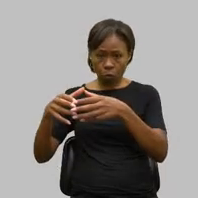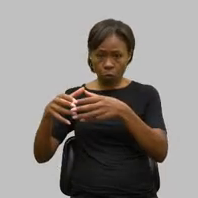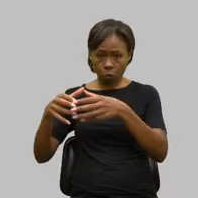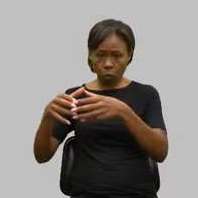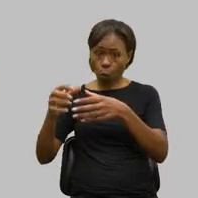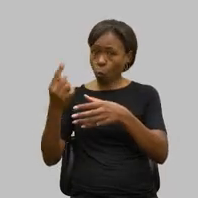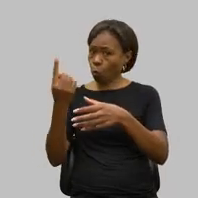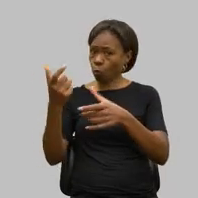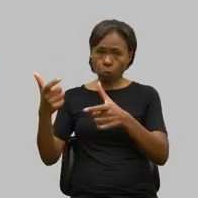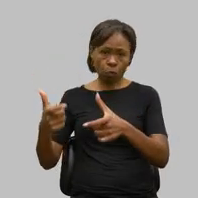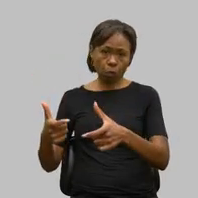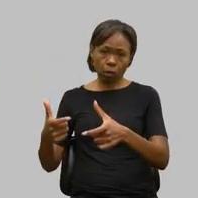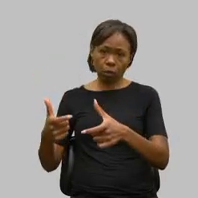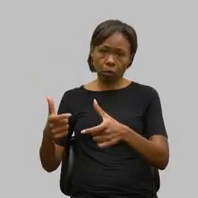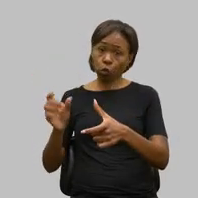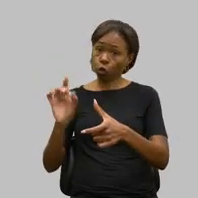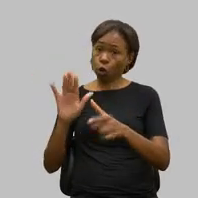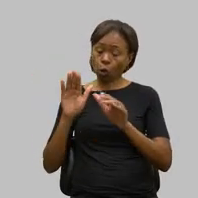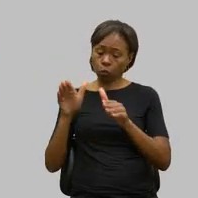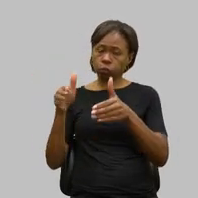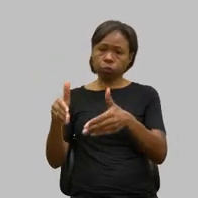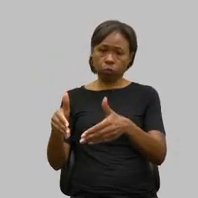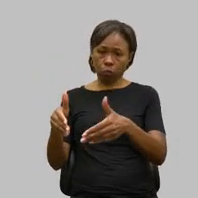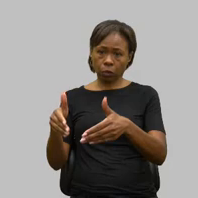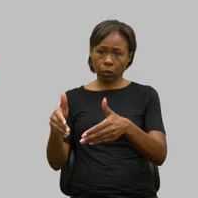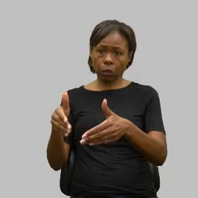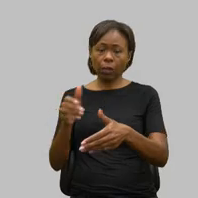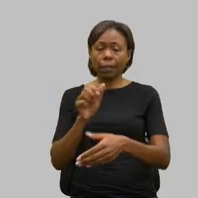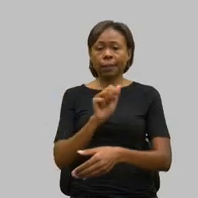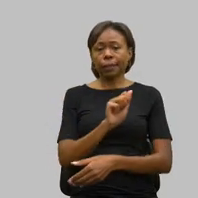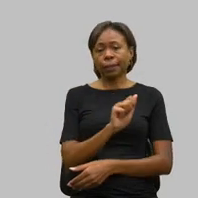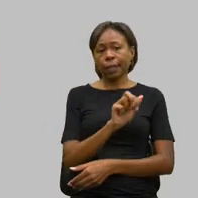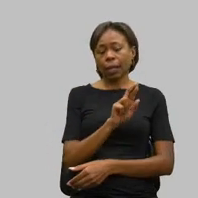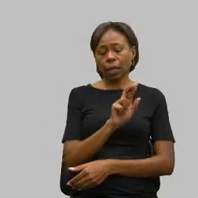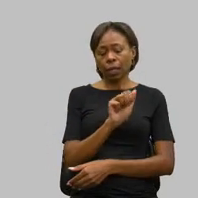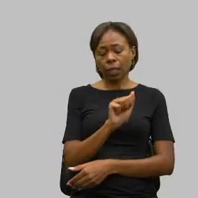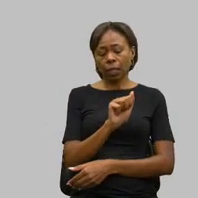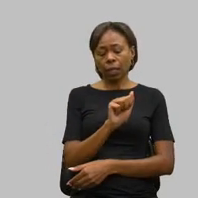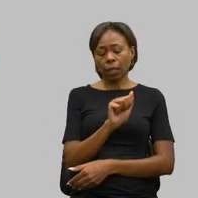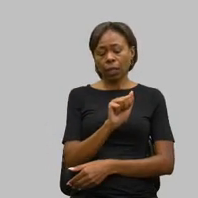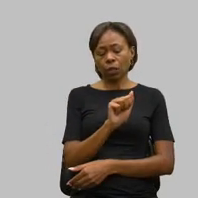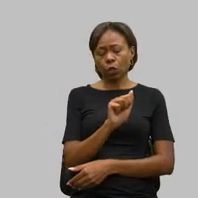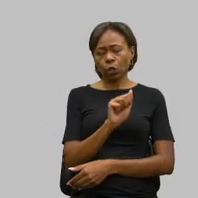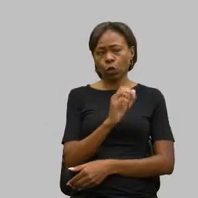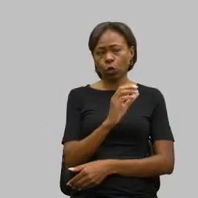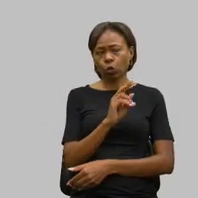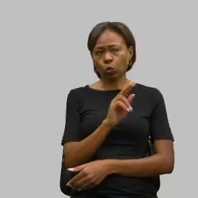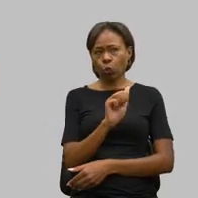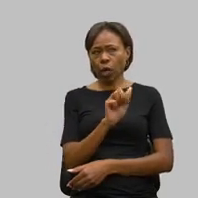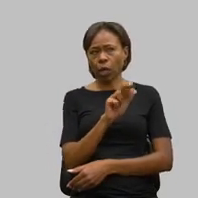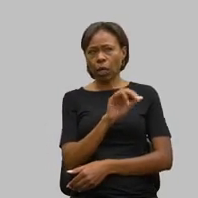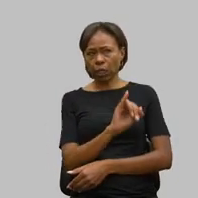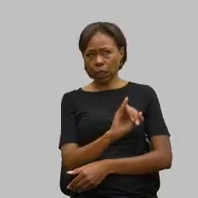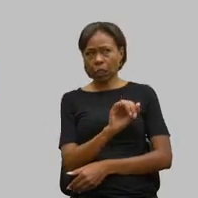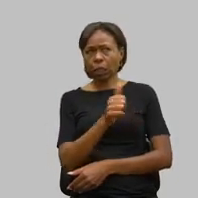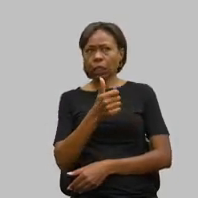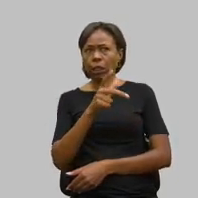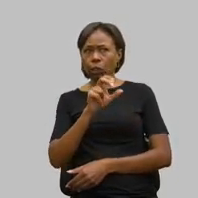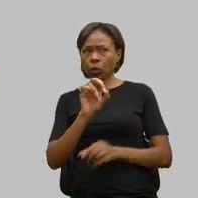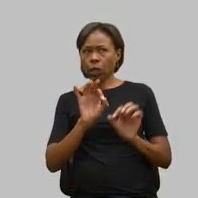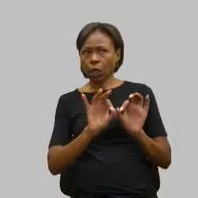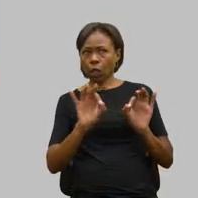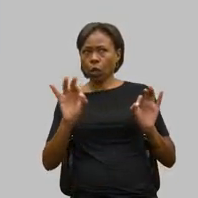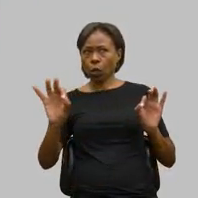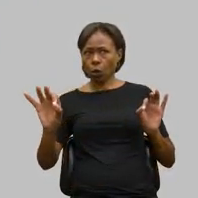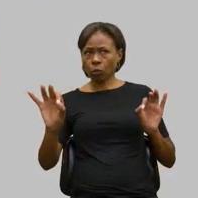Então, às vezes, Araçuaí está a 100 quilômetros de Salinas, que é uma oncologia, e manda o paciente